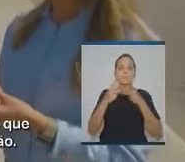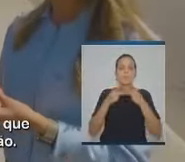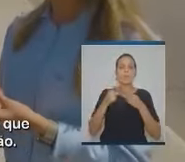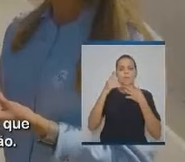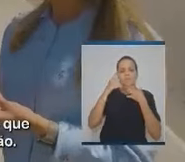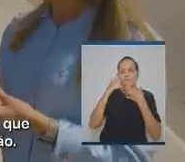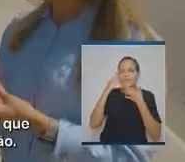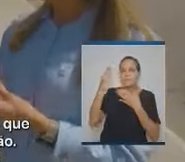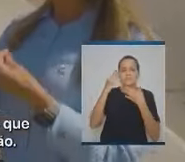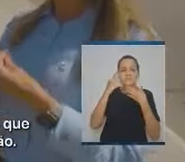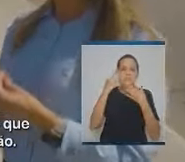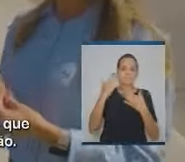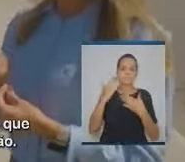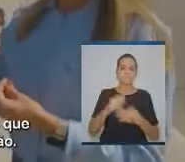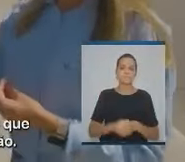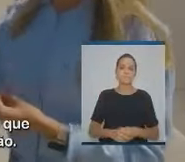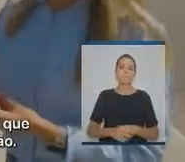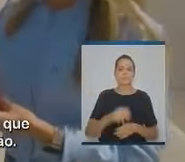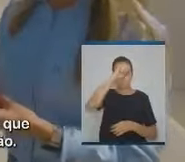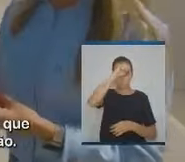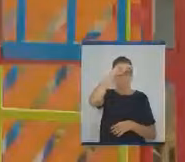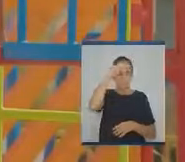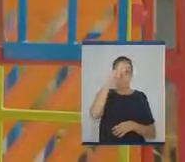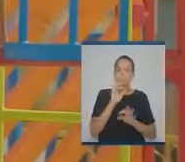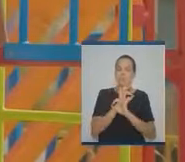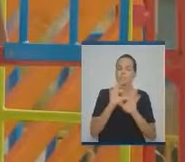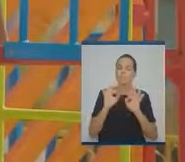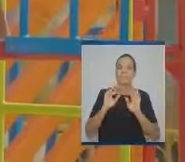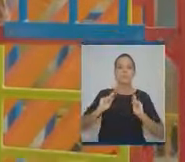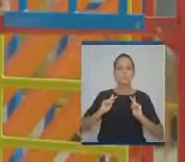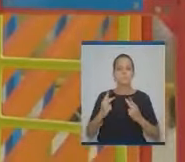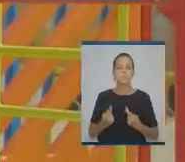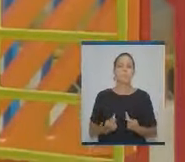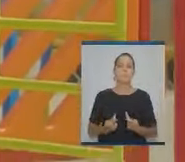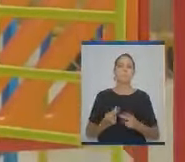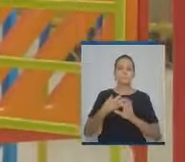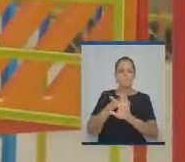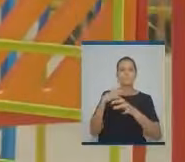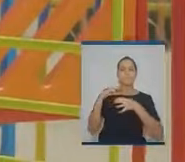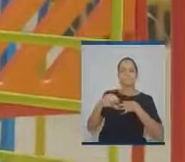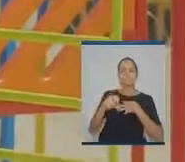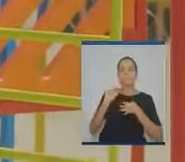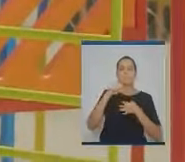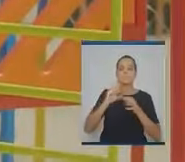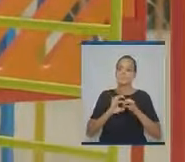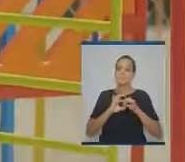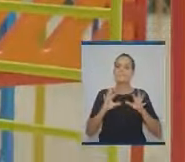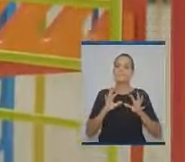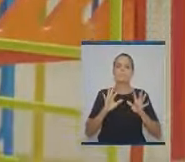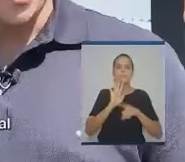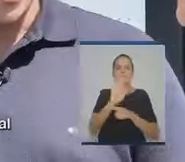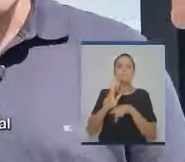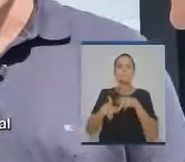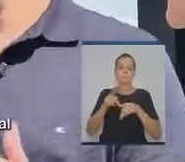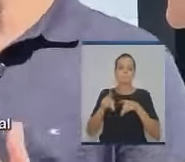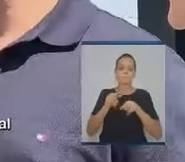um governo que se coloca à disposição da população. É a política que alcança cada cidadão, cada cidadã.